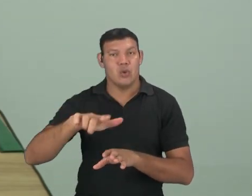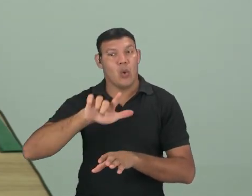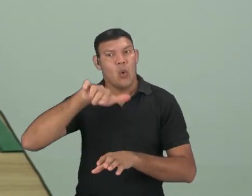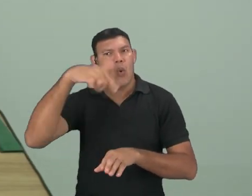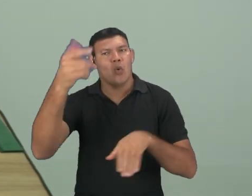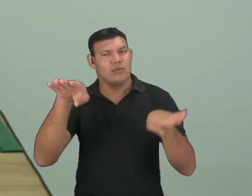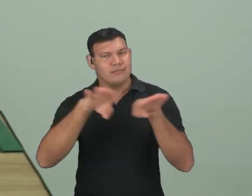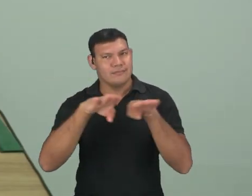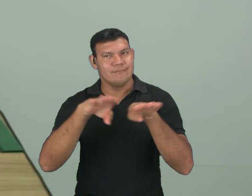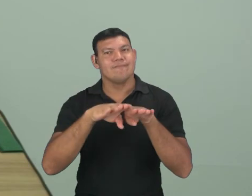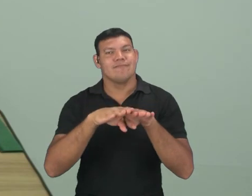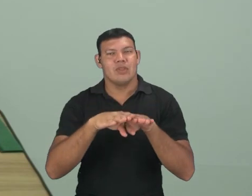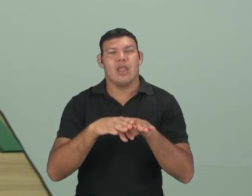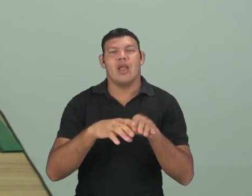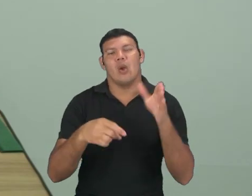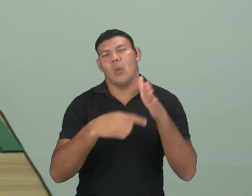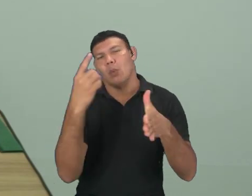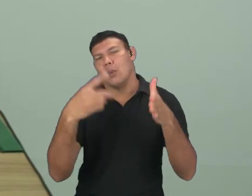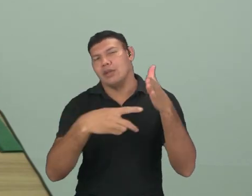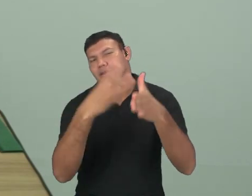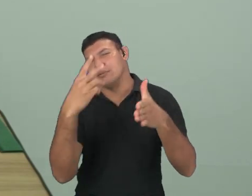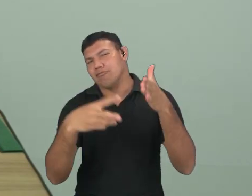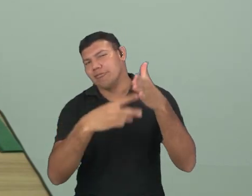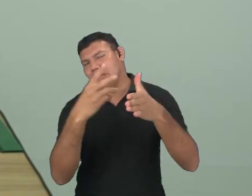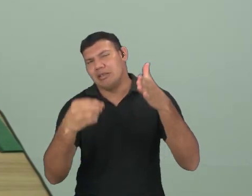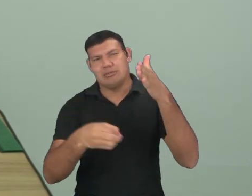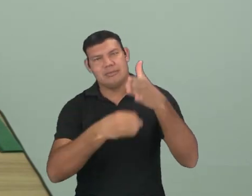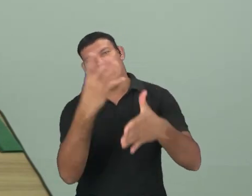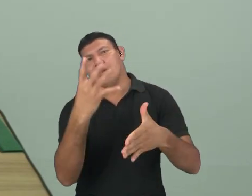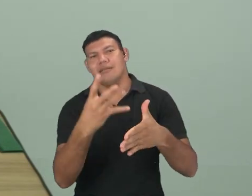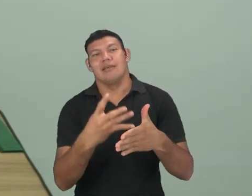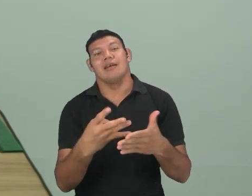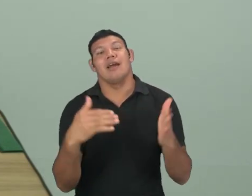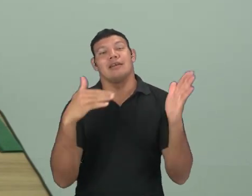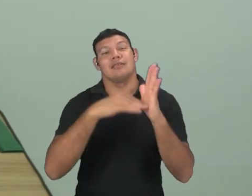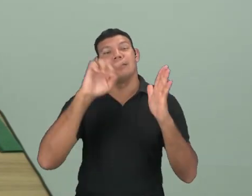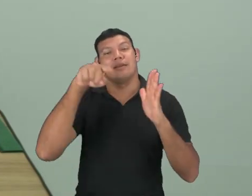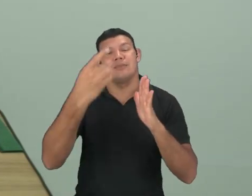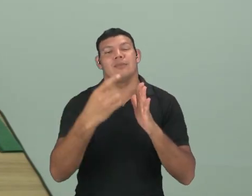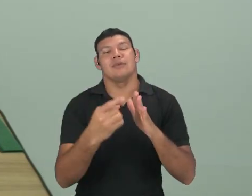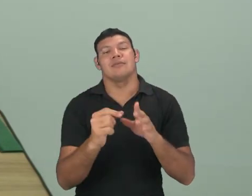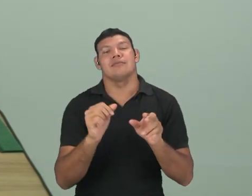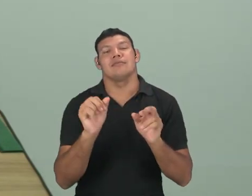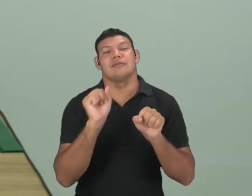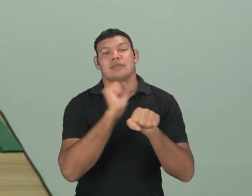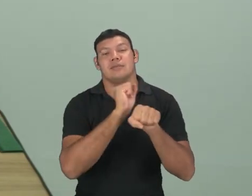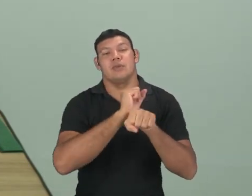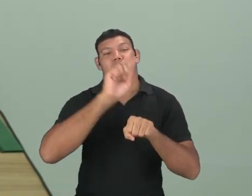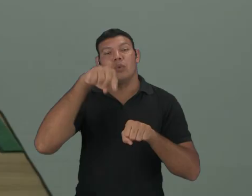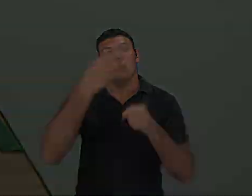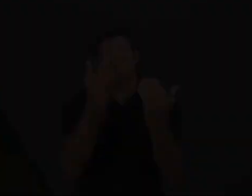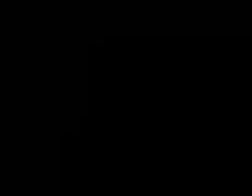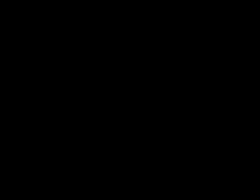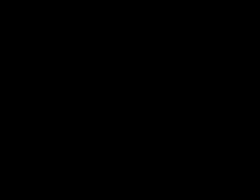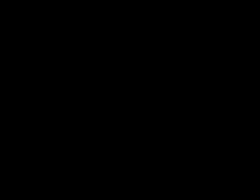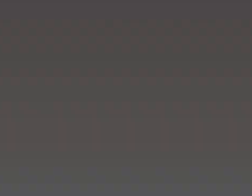reveja essa aula e as outras também, quantas vezes você desejar. Até mais, te vejo numa próxima aula.